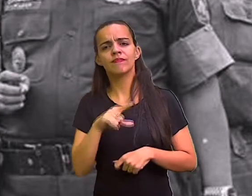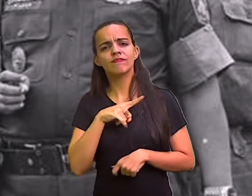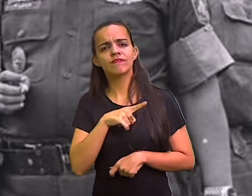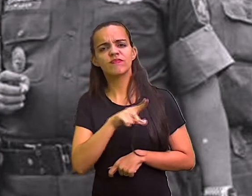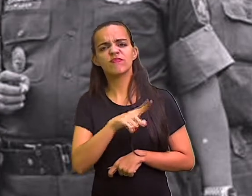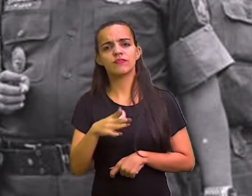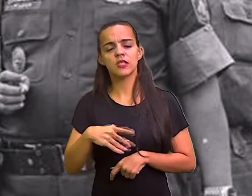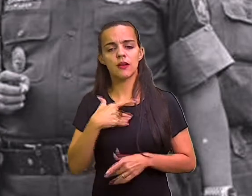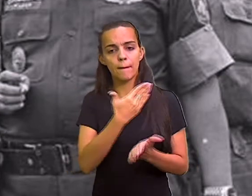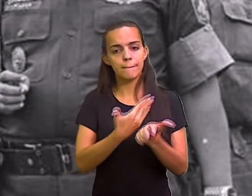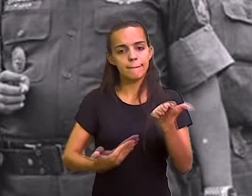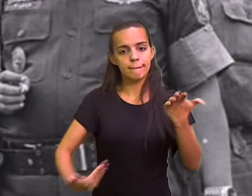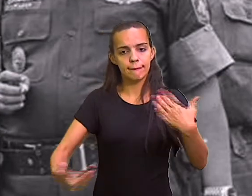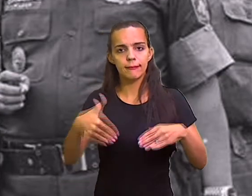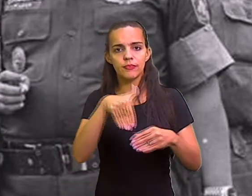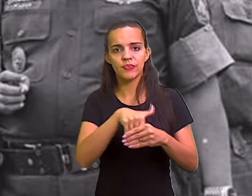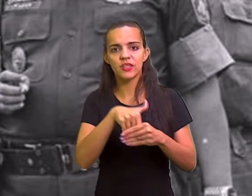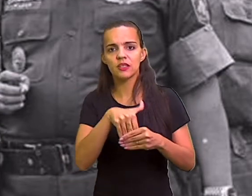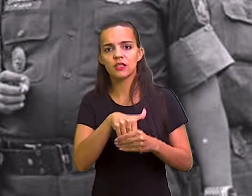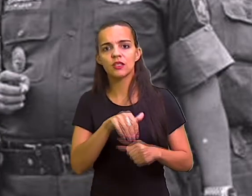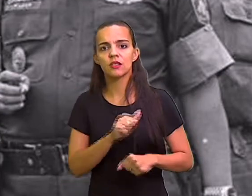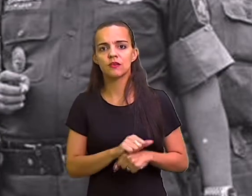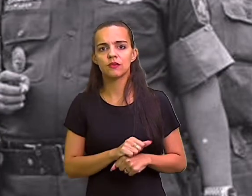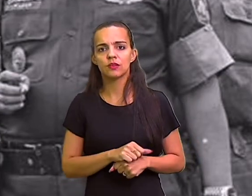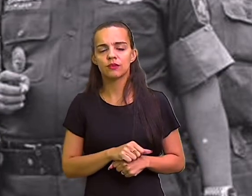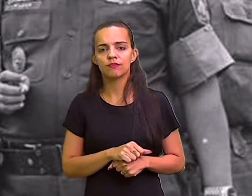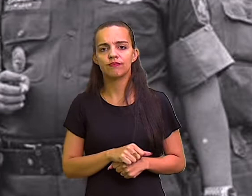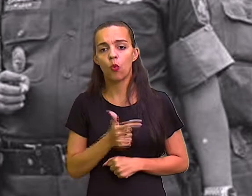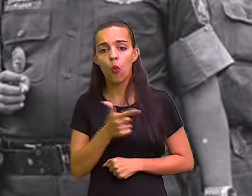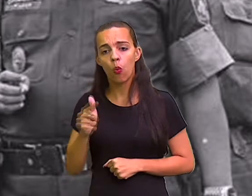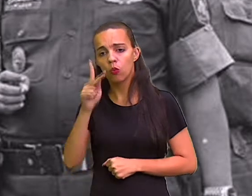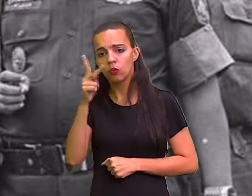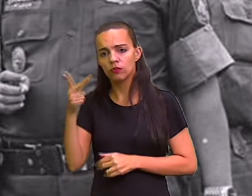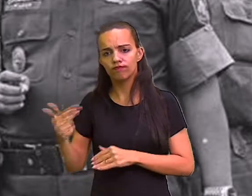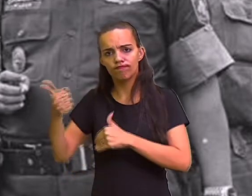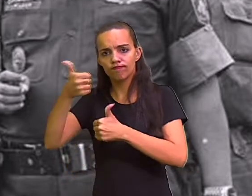Meghalto Sukarnoputri, filha de Suharto.